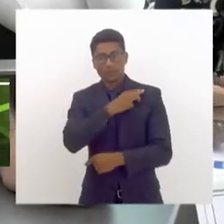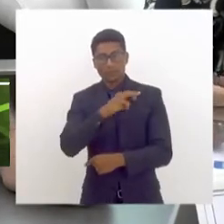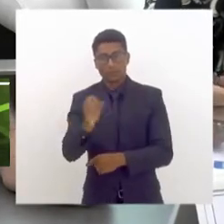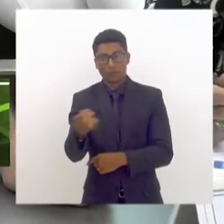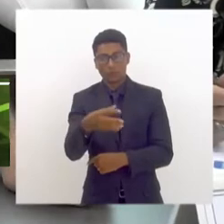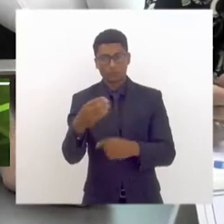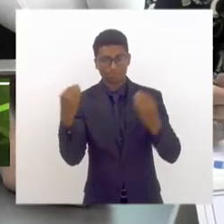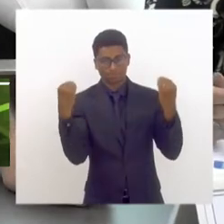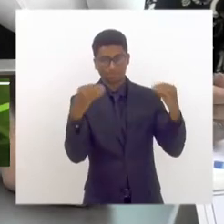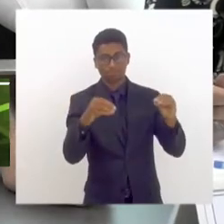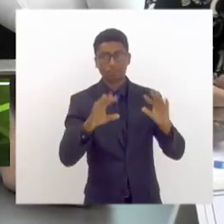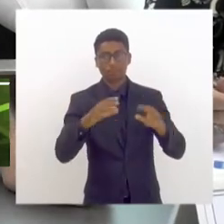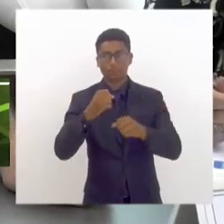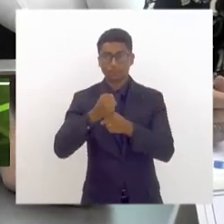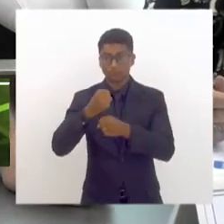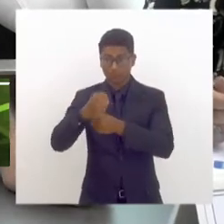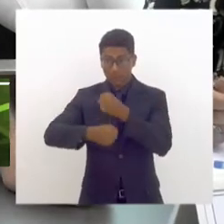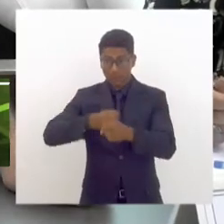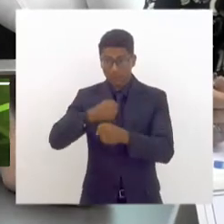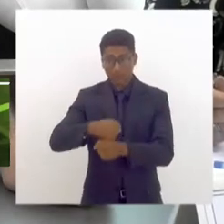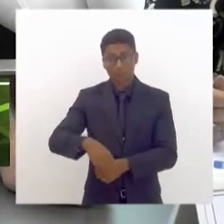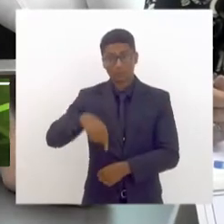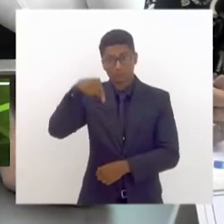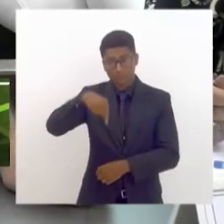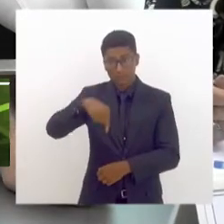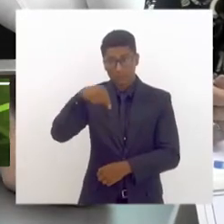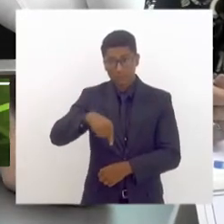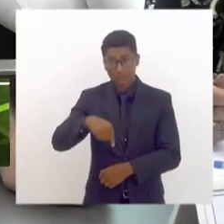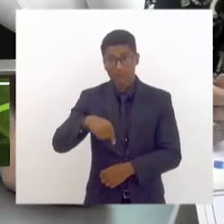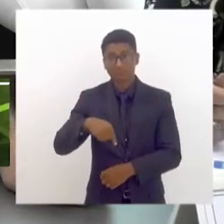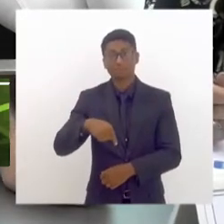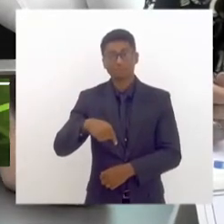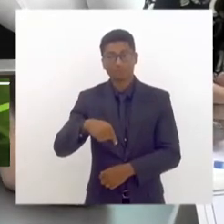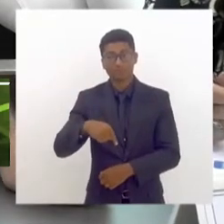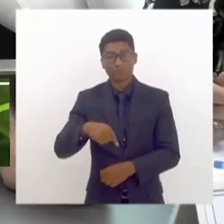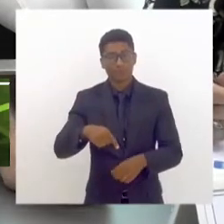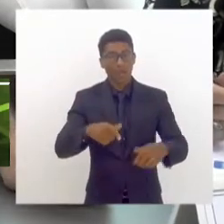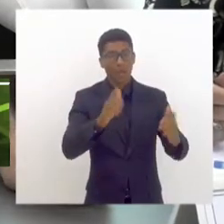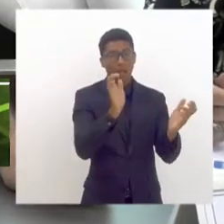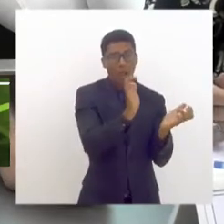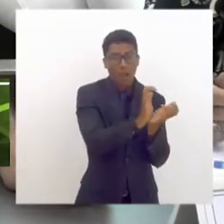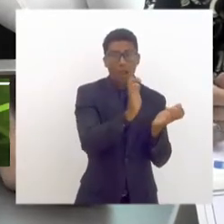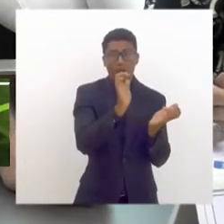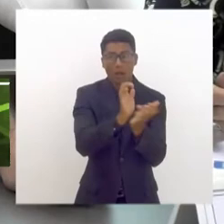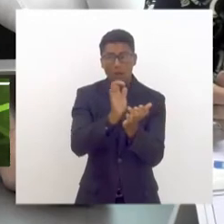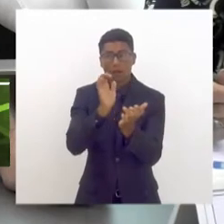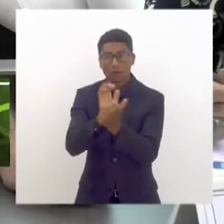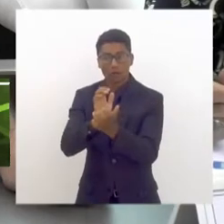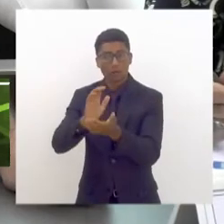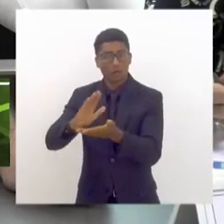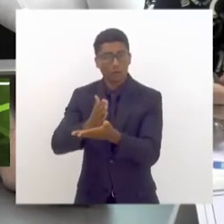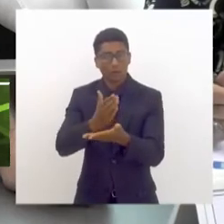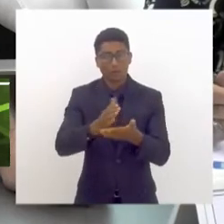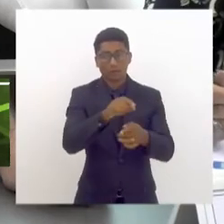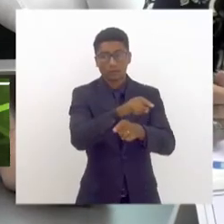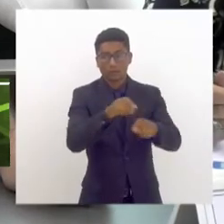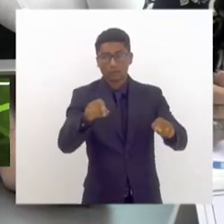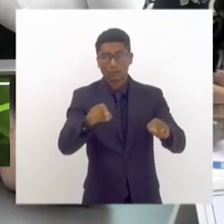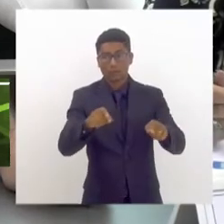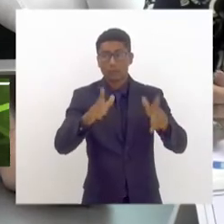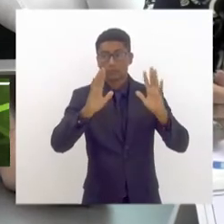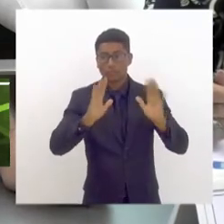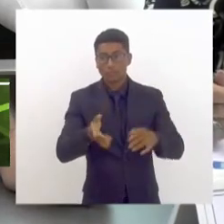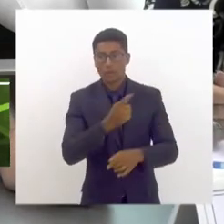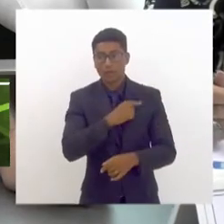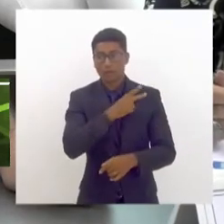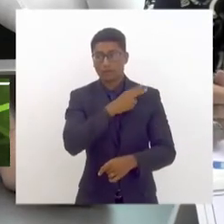que esse ano ainda é um ano de transição, onde nós temos turmas que não obrigatoriamente estão inseridas no contexto do novo